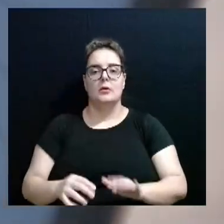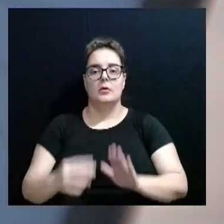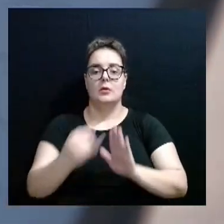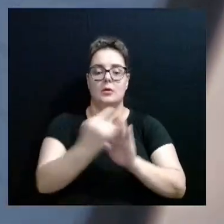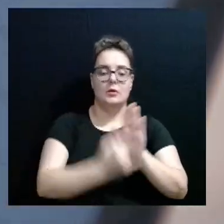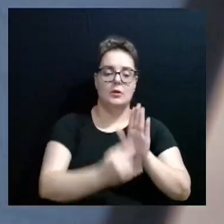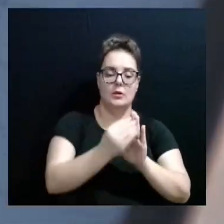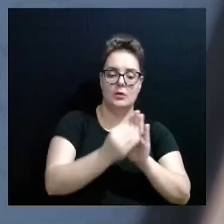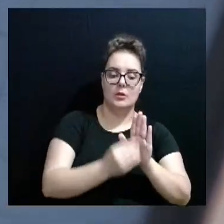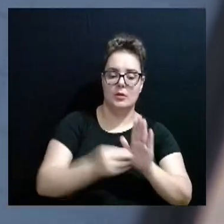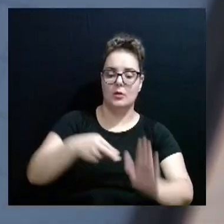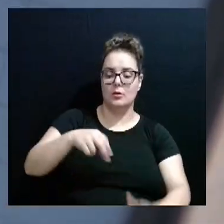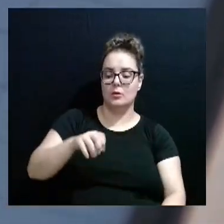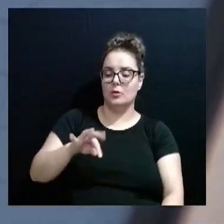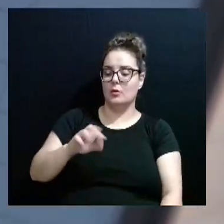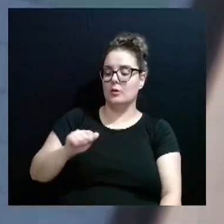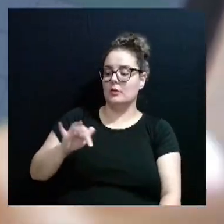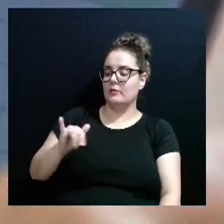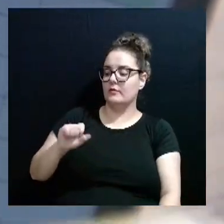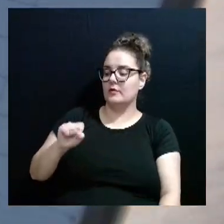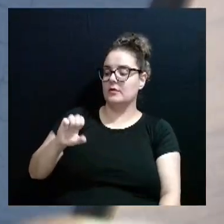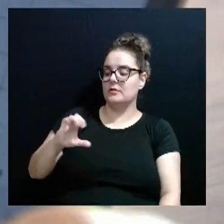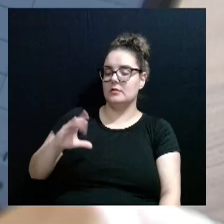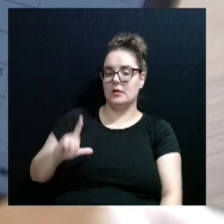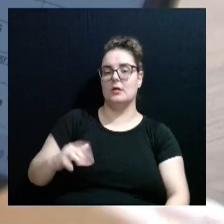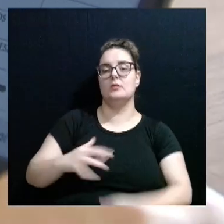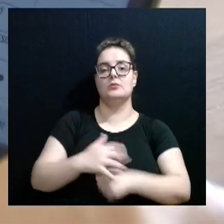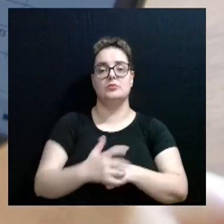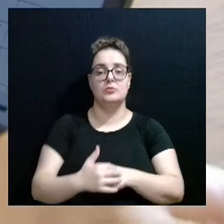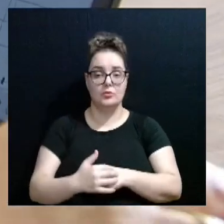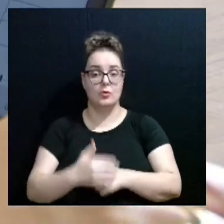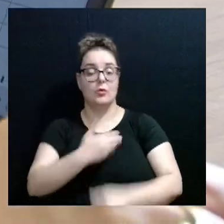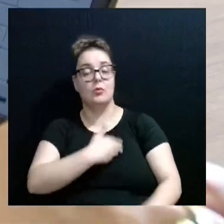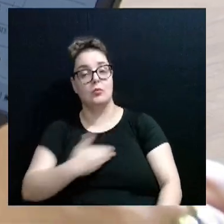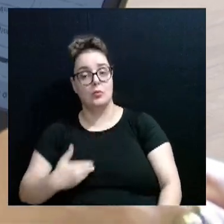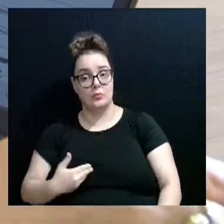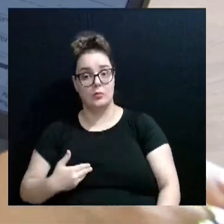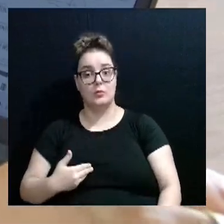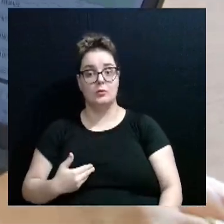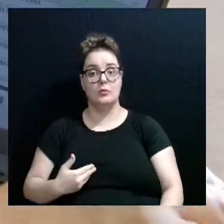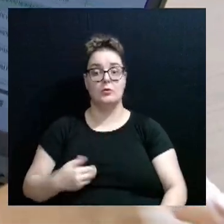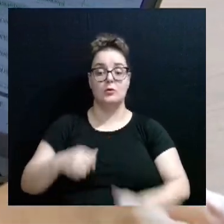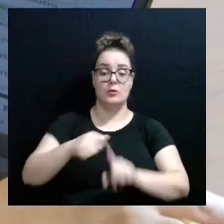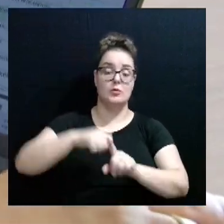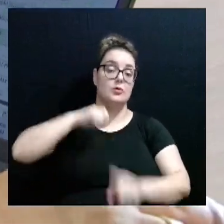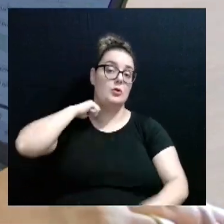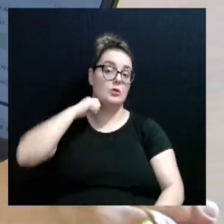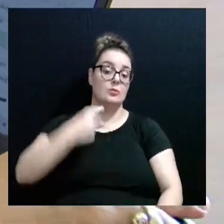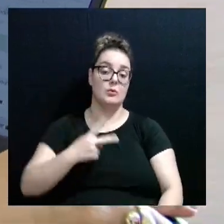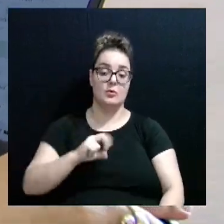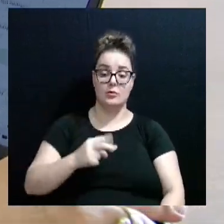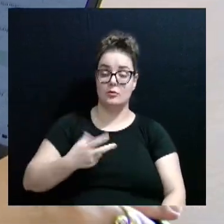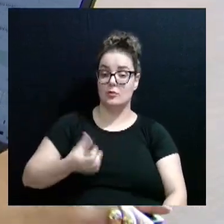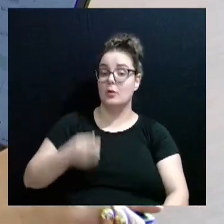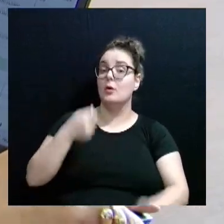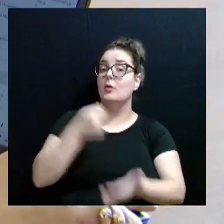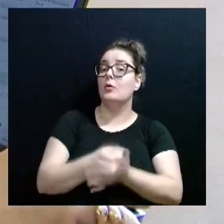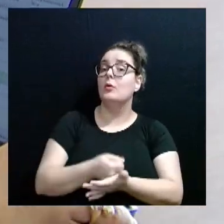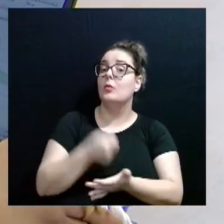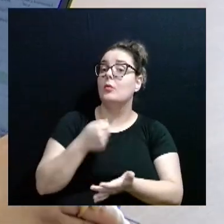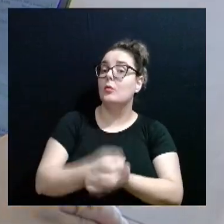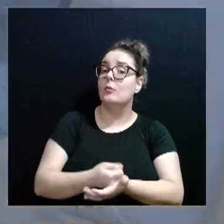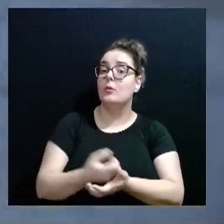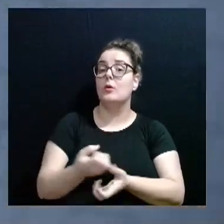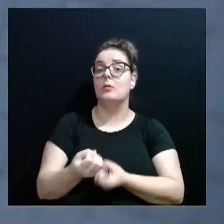eletrônicas. O governo do estado estabeleceu que a partir de abril de 2026 será obrigatório informar o Código de